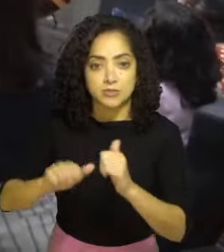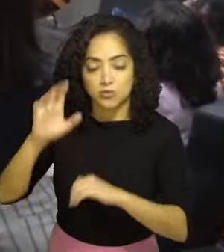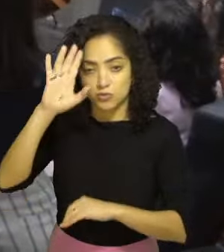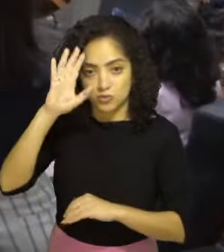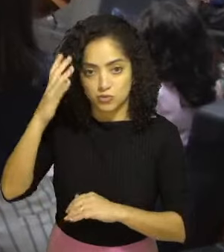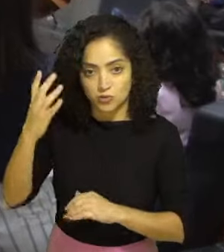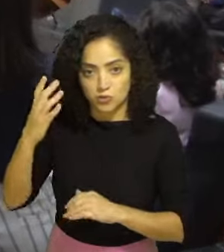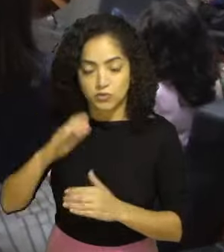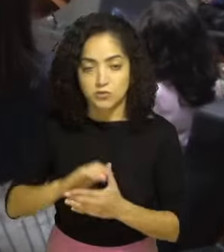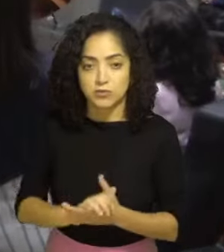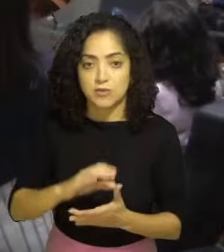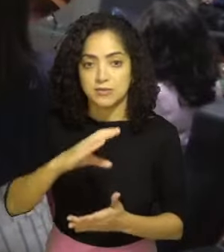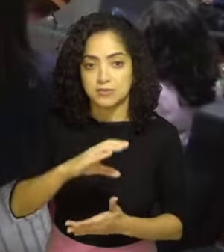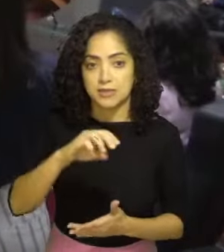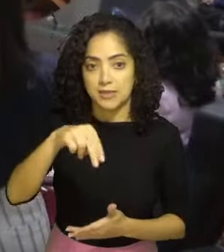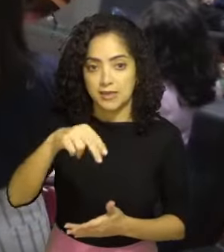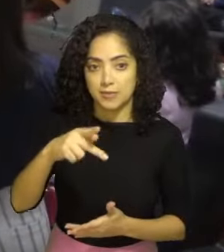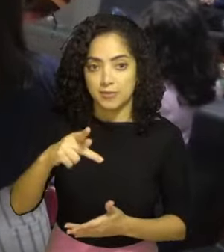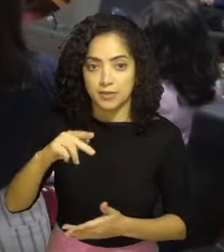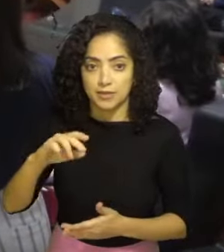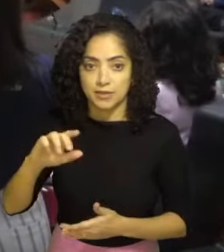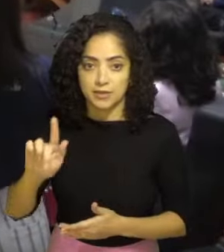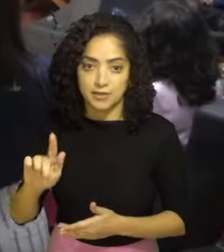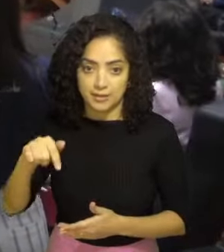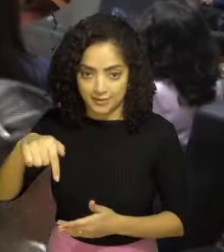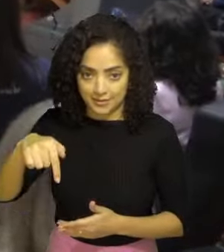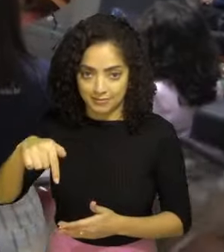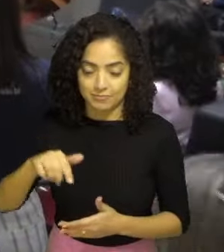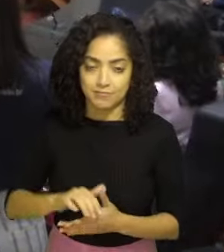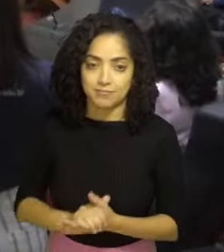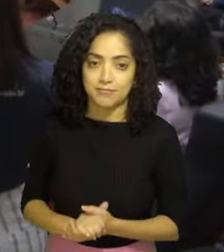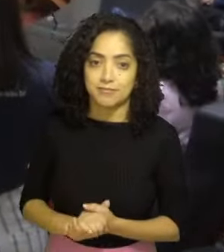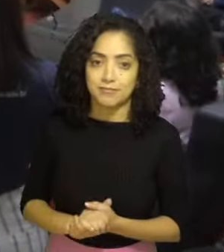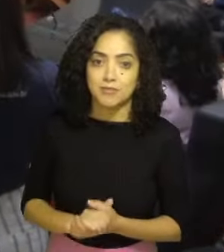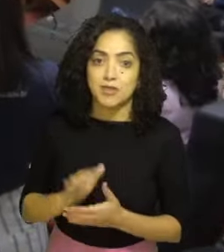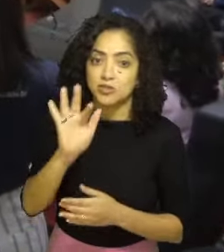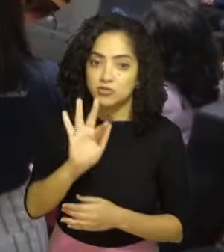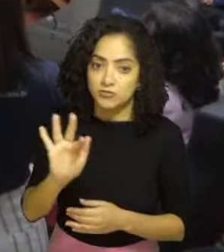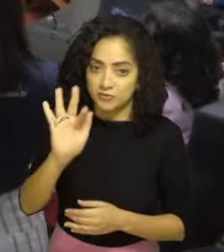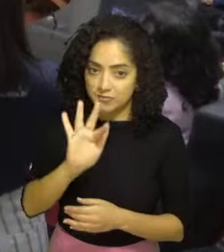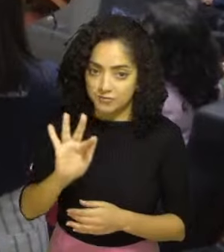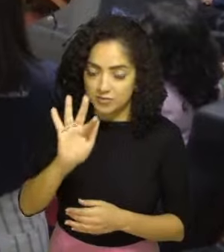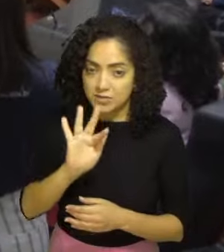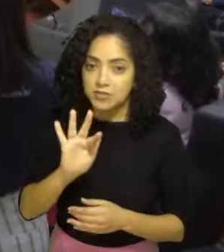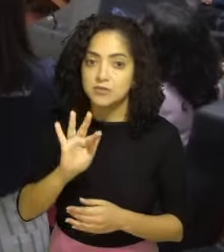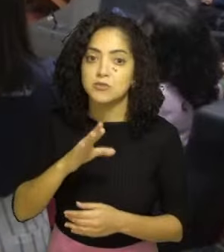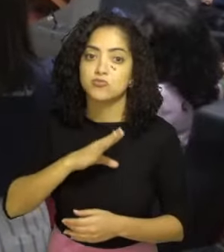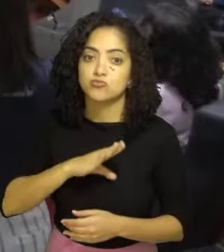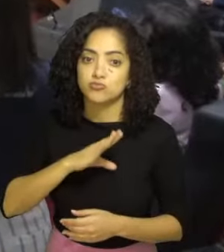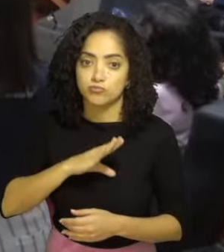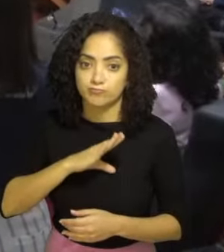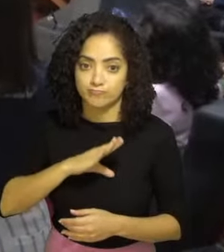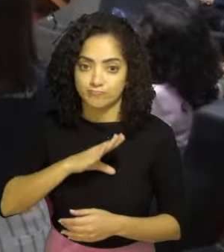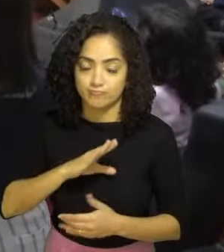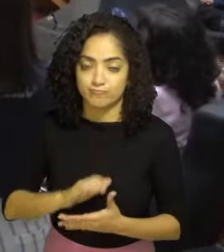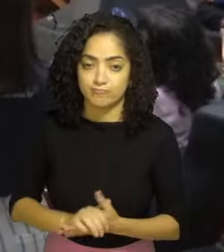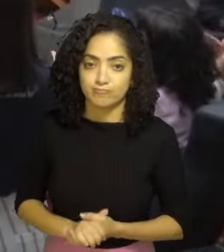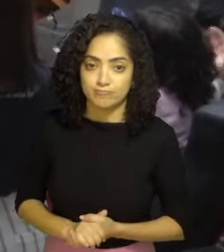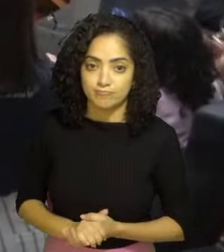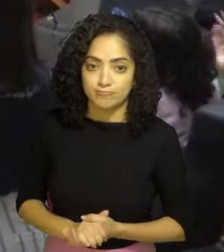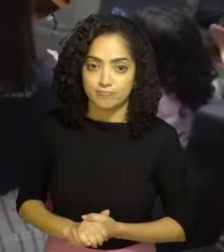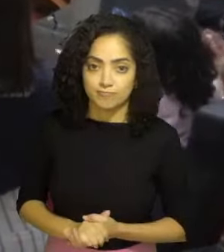do CNPq e vice-presidente da União de Físicos de Países de Língua Portuguesa, doutora Débora Pérez Menezes.